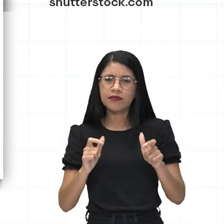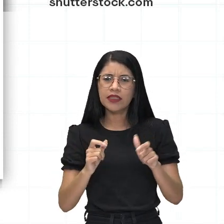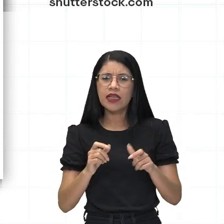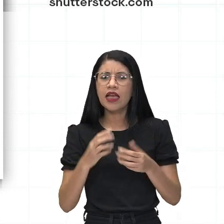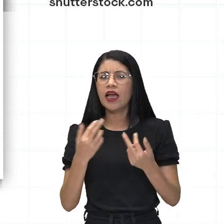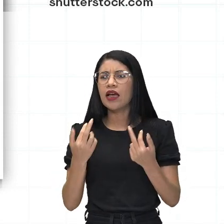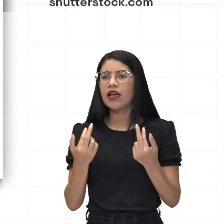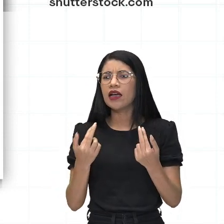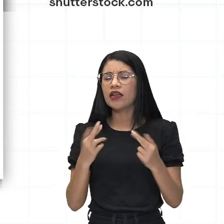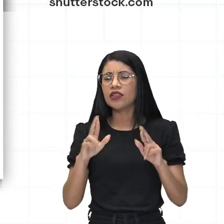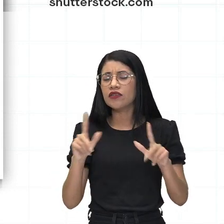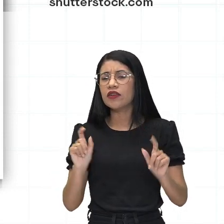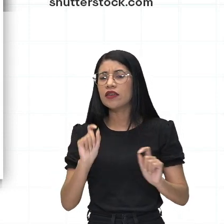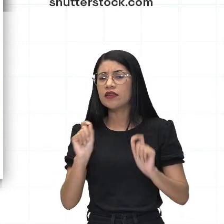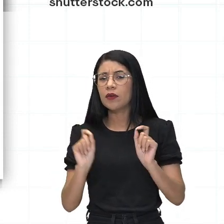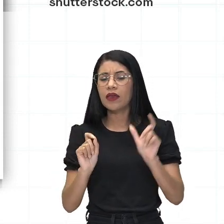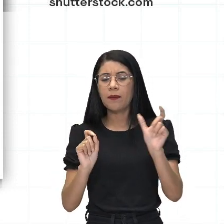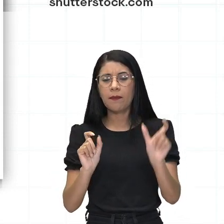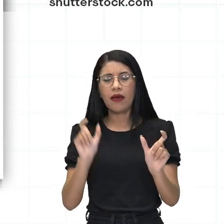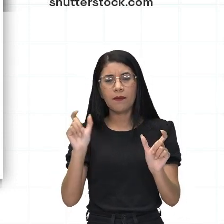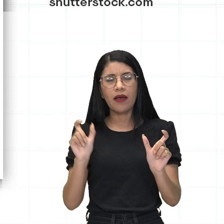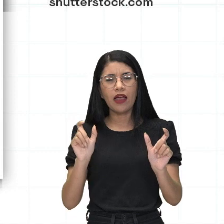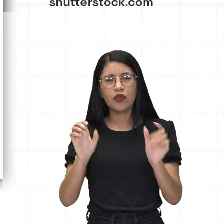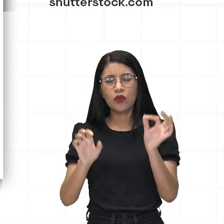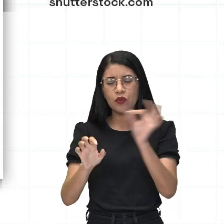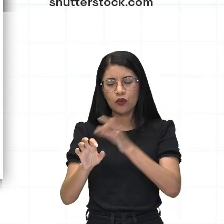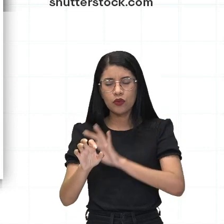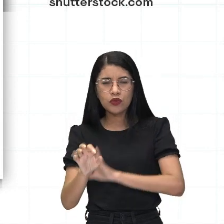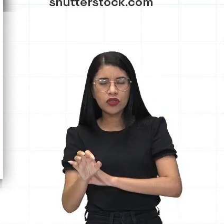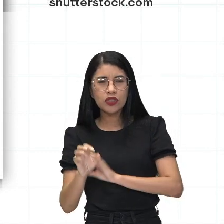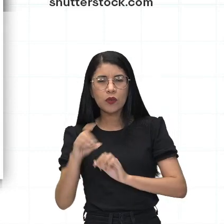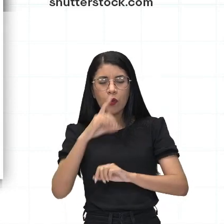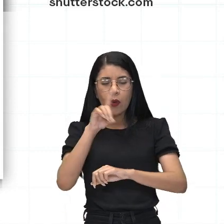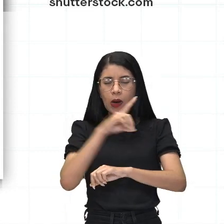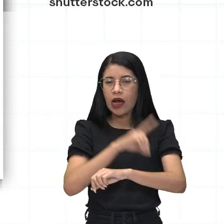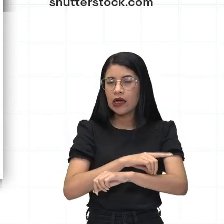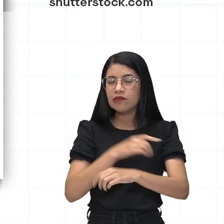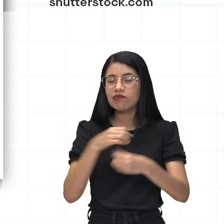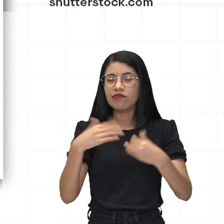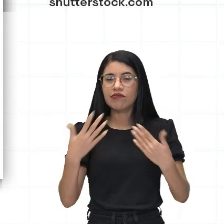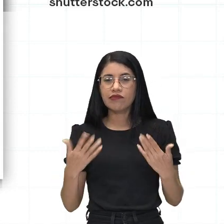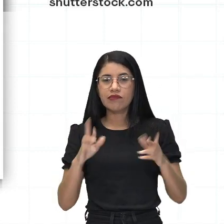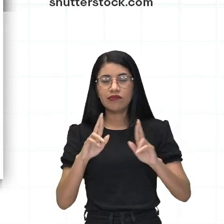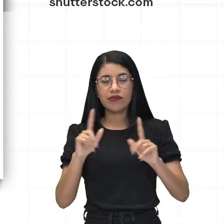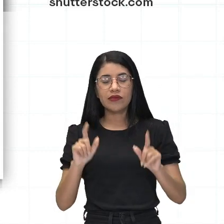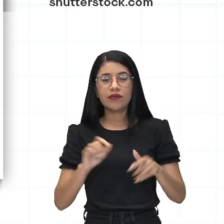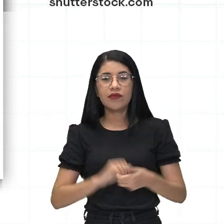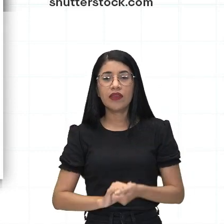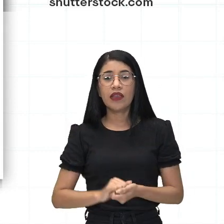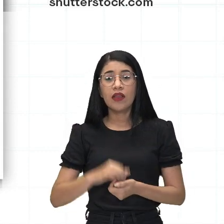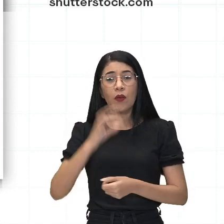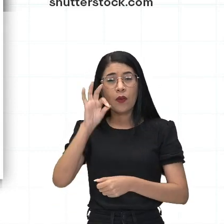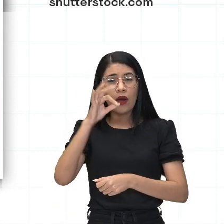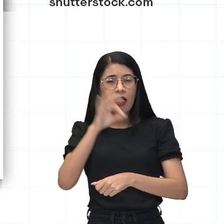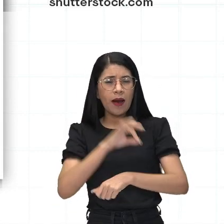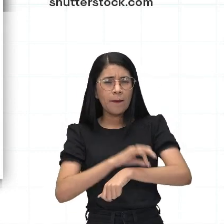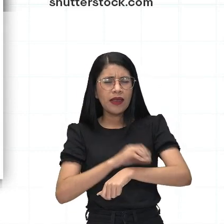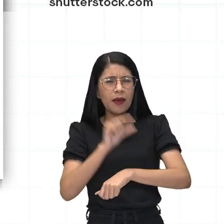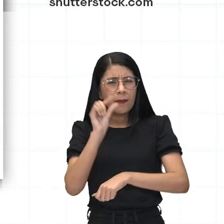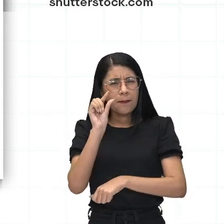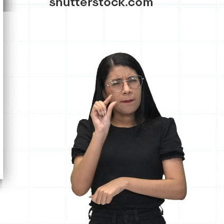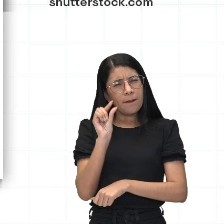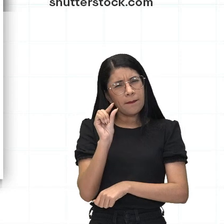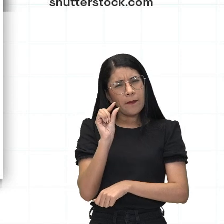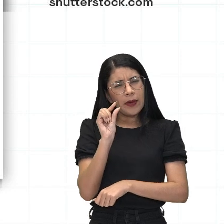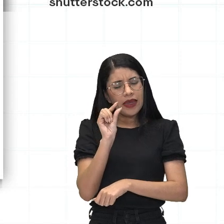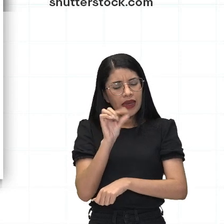é a diferença? O que é importante a gente saber? Ó? O carapanã, ele é um mosquito que ele é bem menor que o da